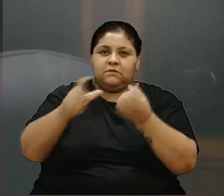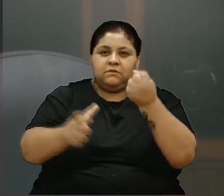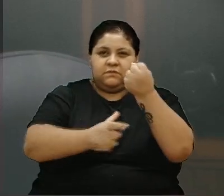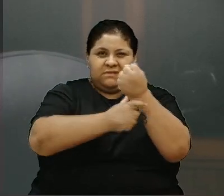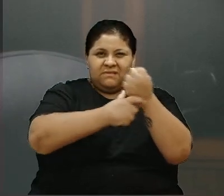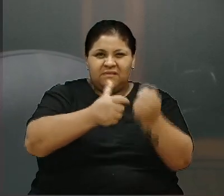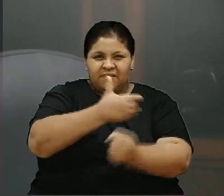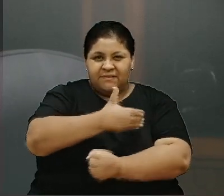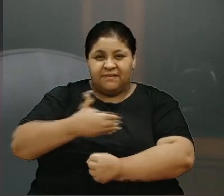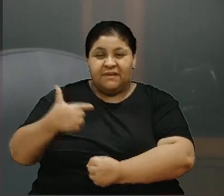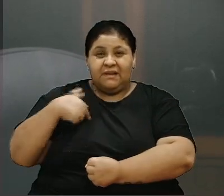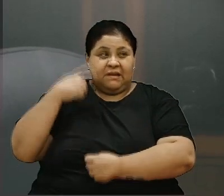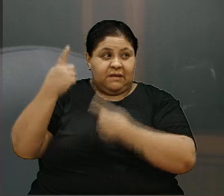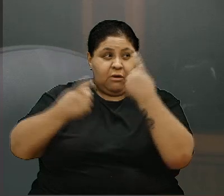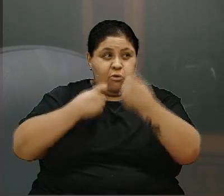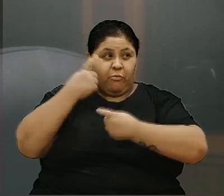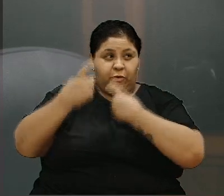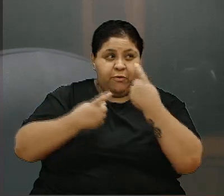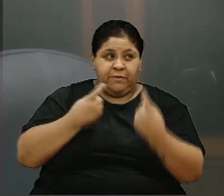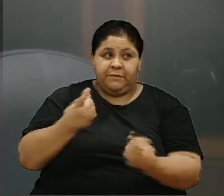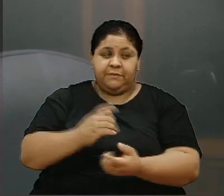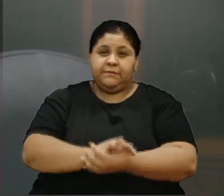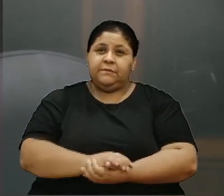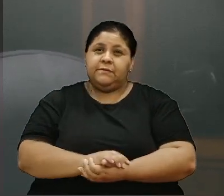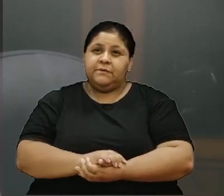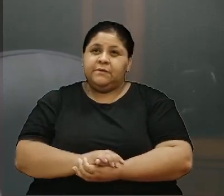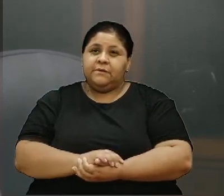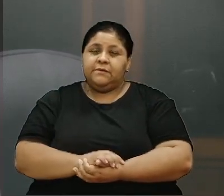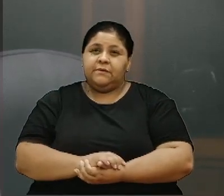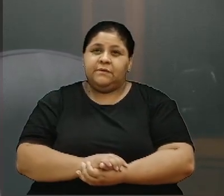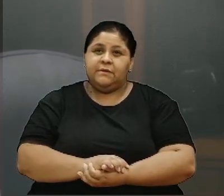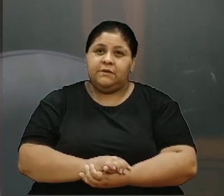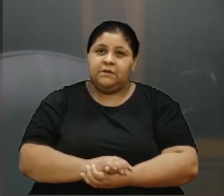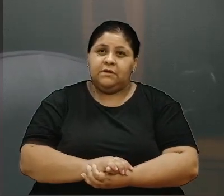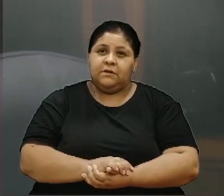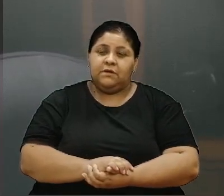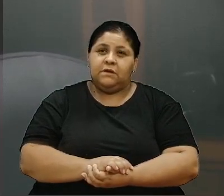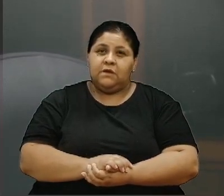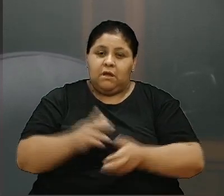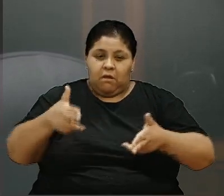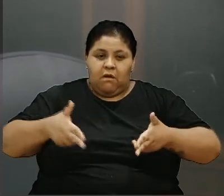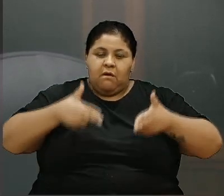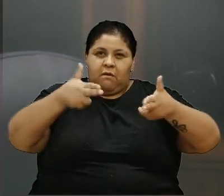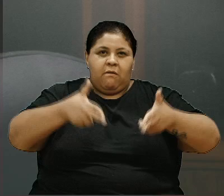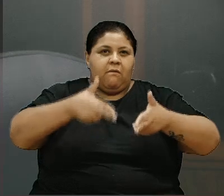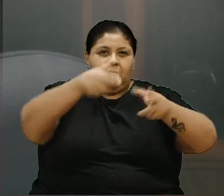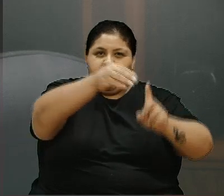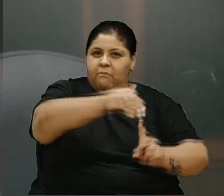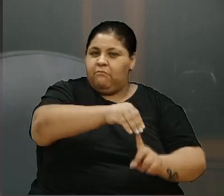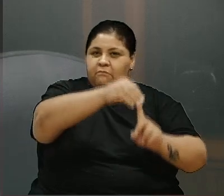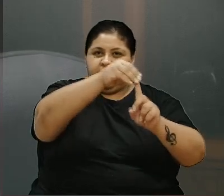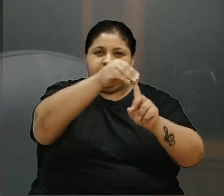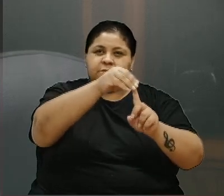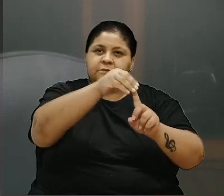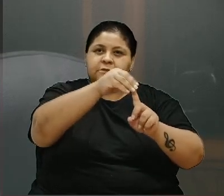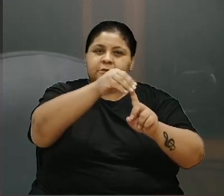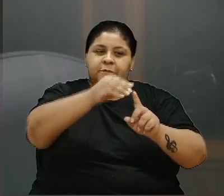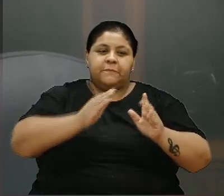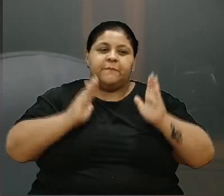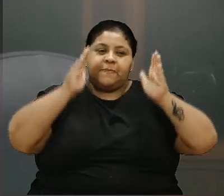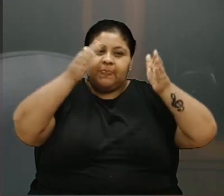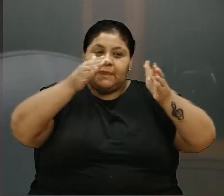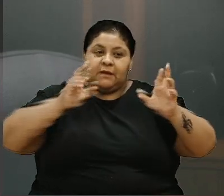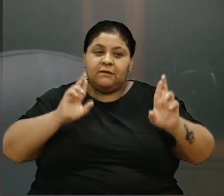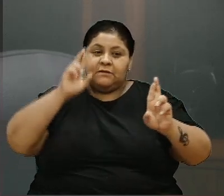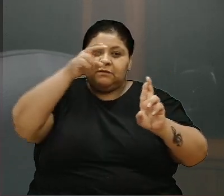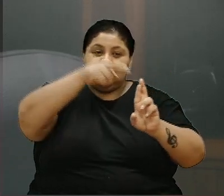Pública, que eu fiquei preocupada, né? A questão da Estação Férrea é o principal, é o foco, a